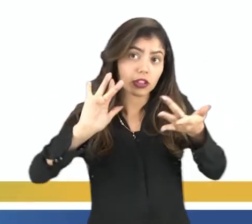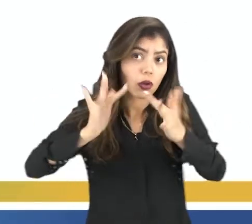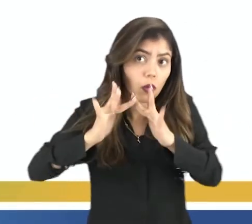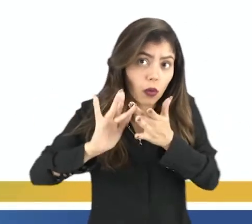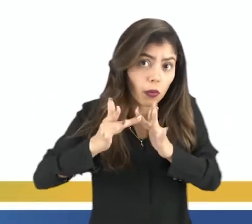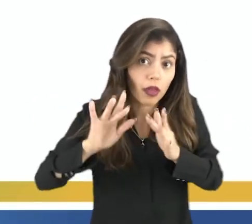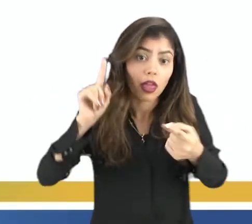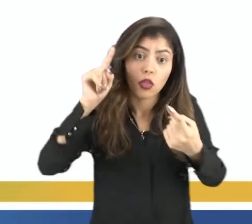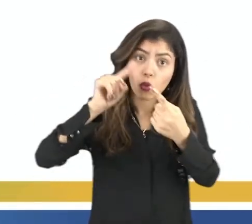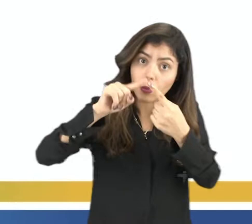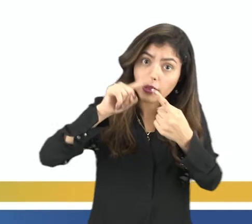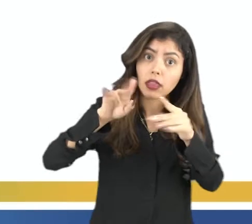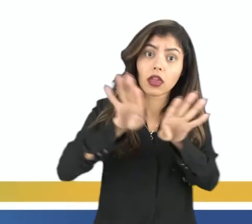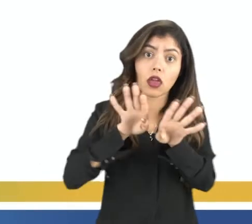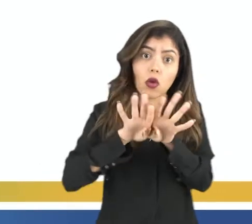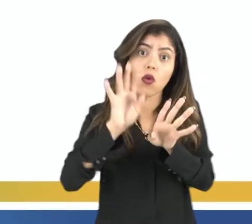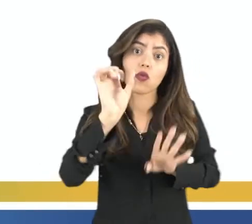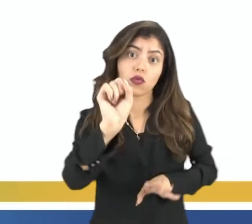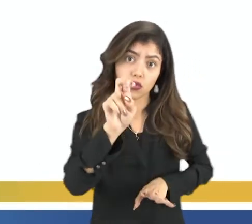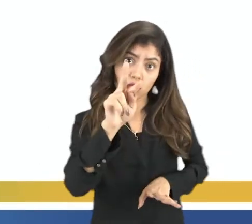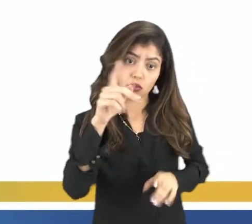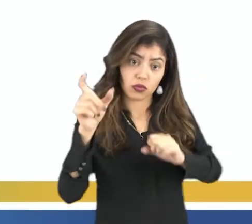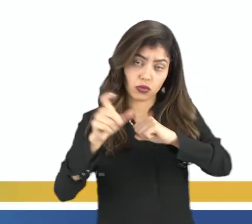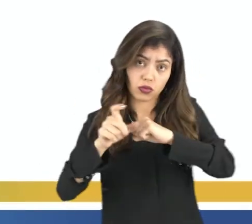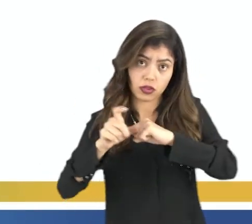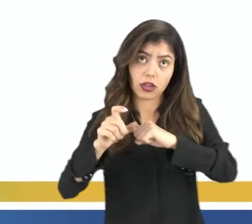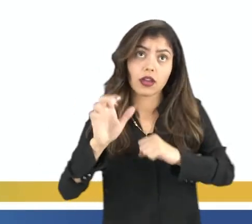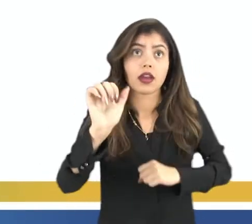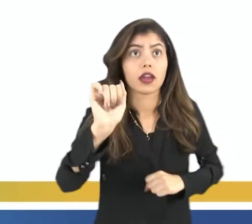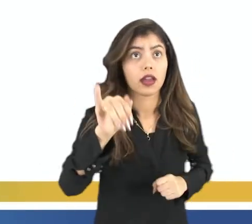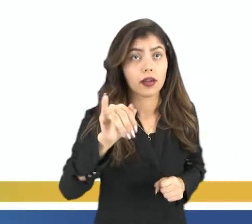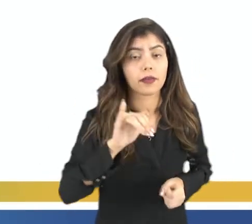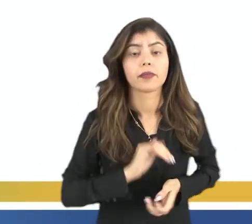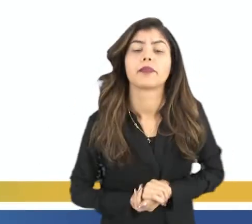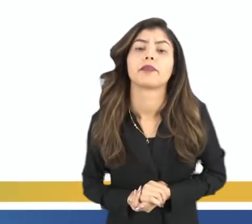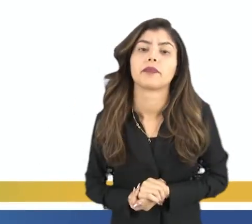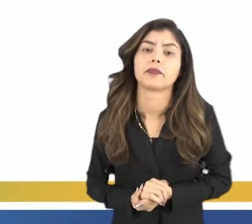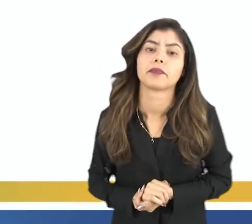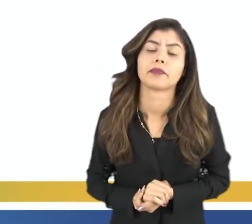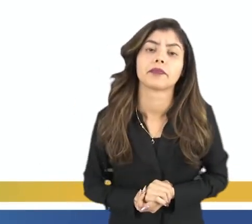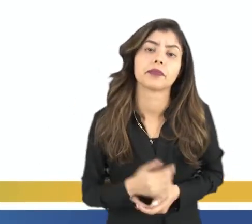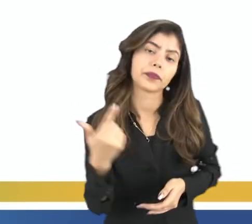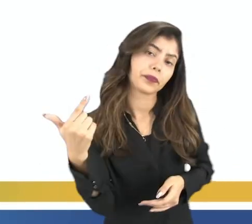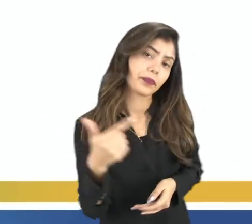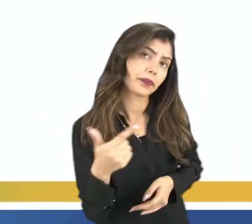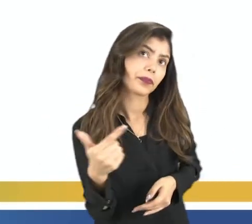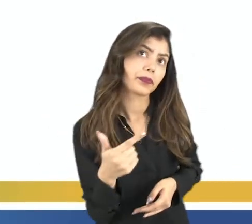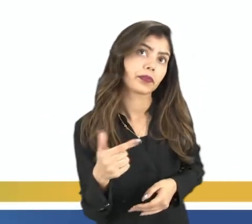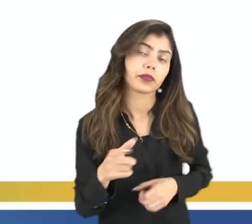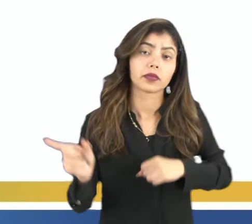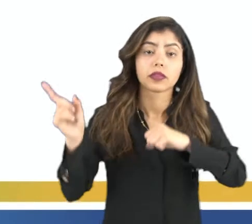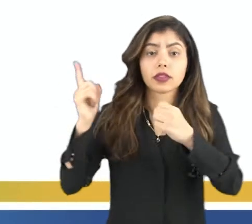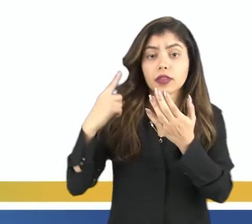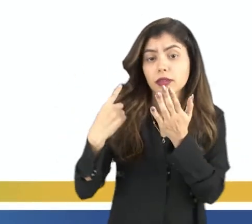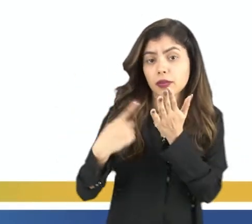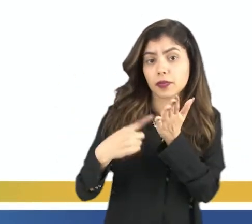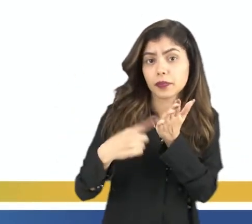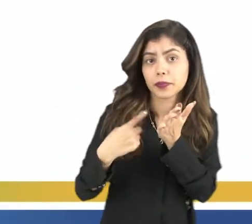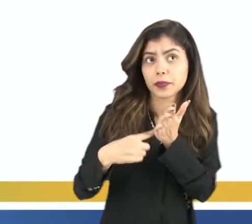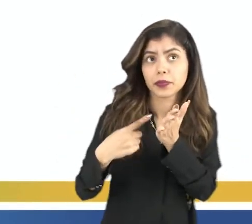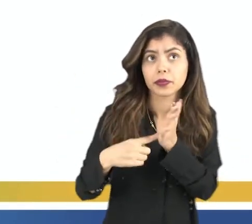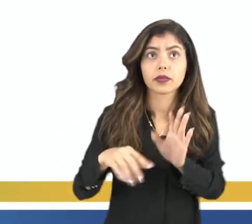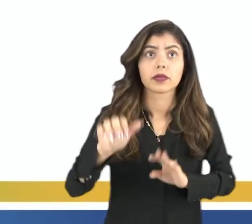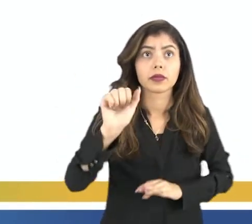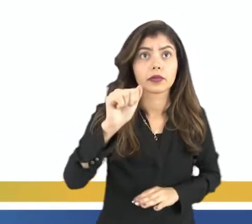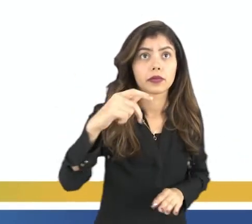com o sujeito I. Na terceira frase, eu tenho itself, porque itself está combinando com